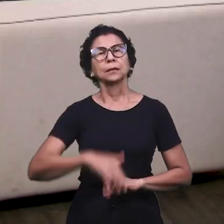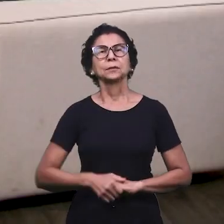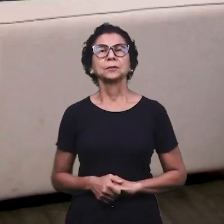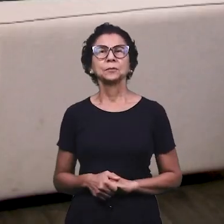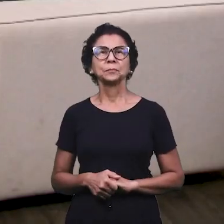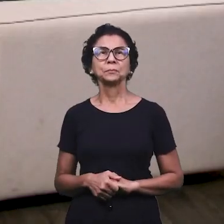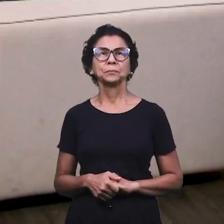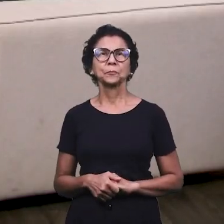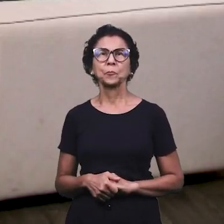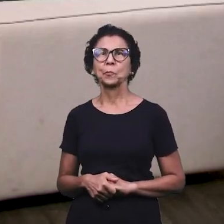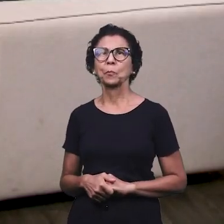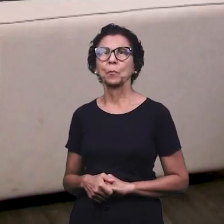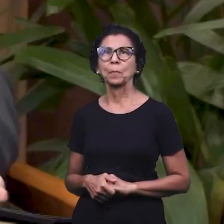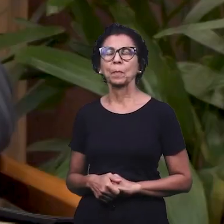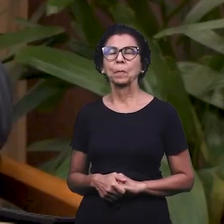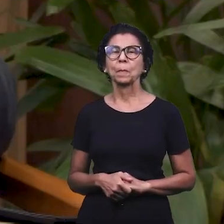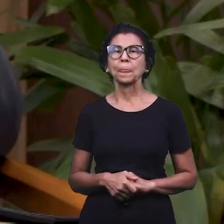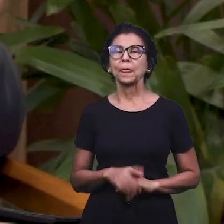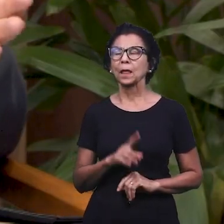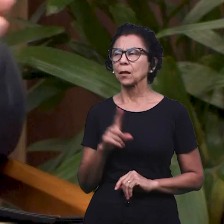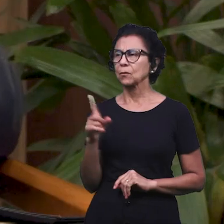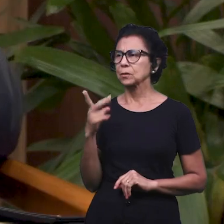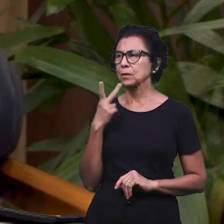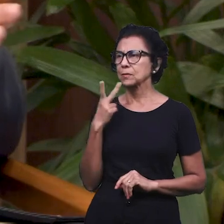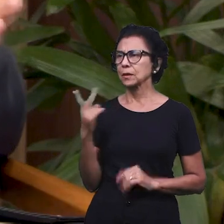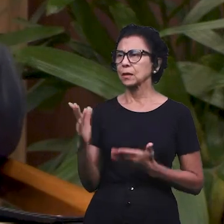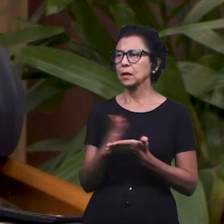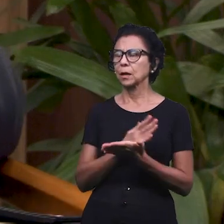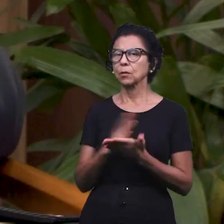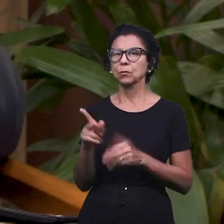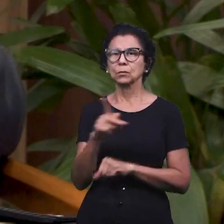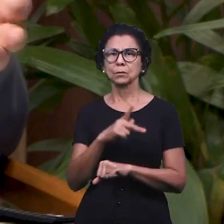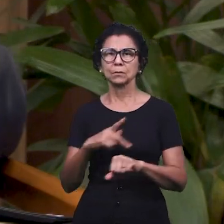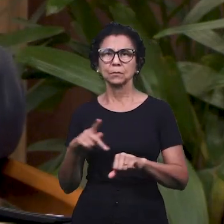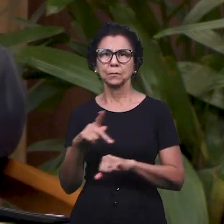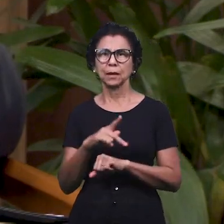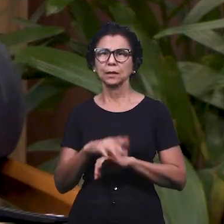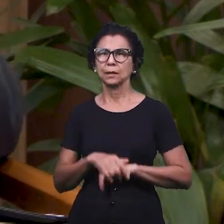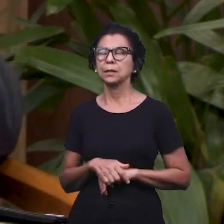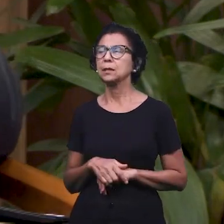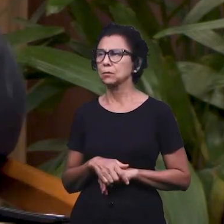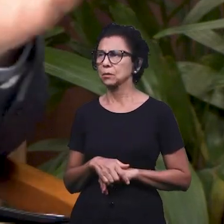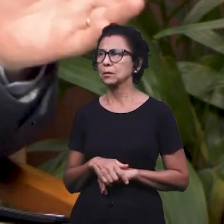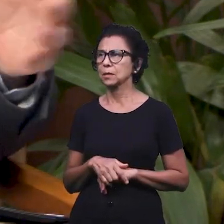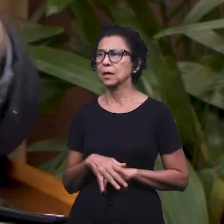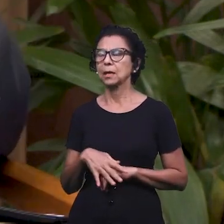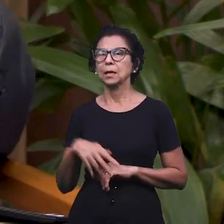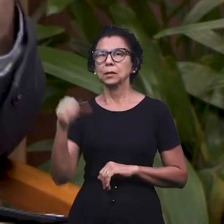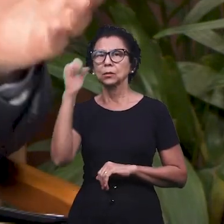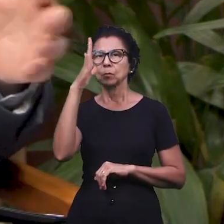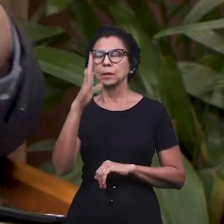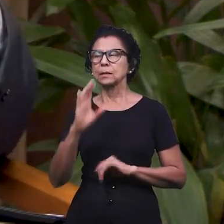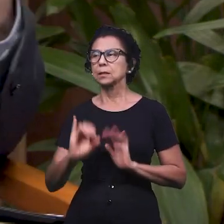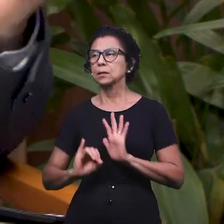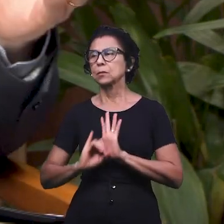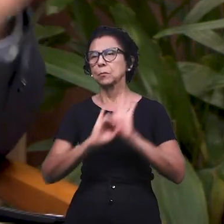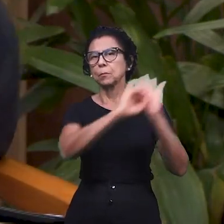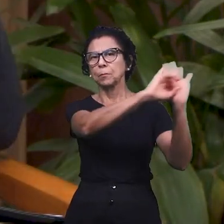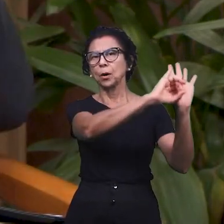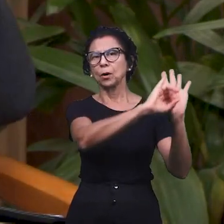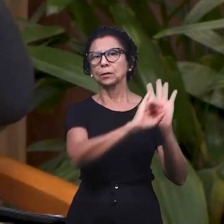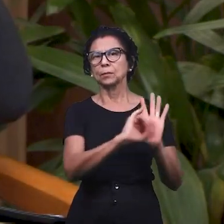Bom, eu estou vendo que vocês citaram aqui alguns países que o Brasil importa, deve ser muitos, vários,